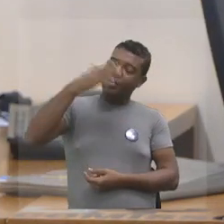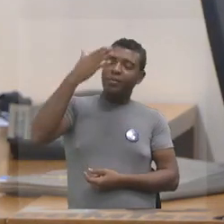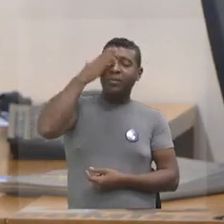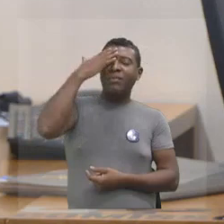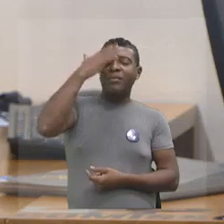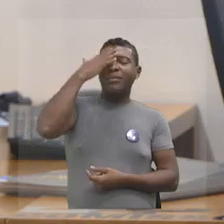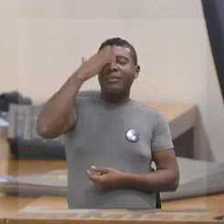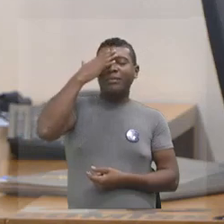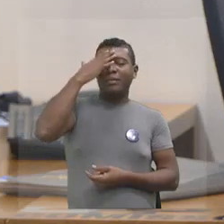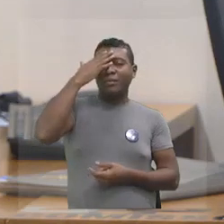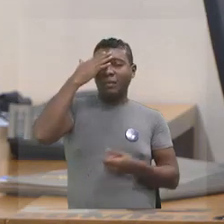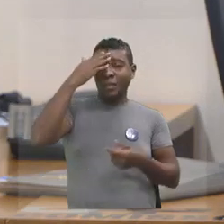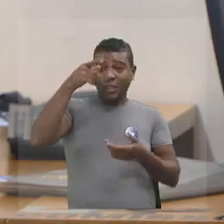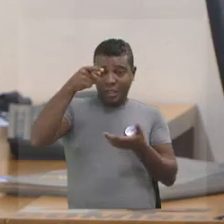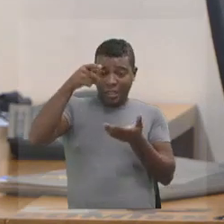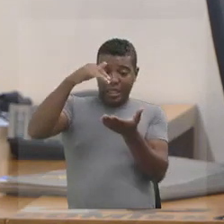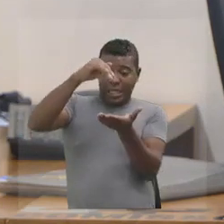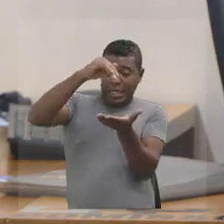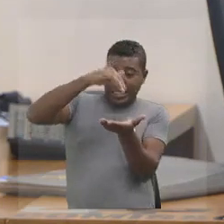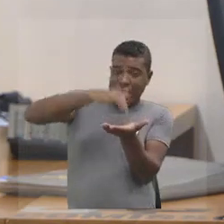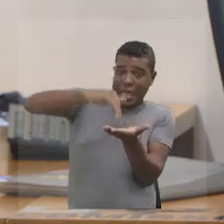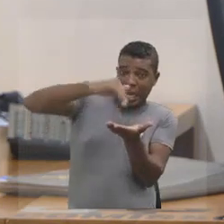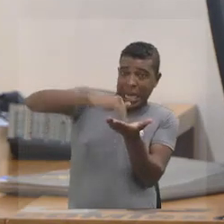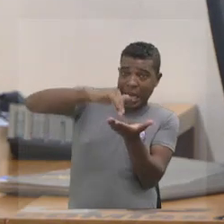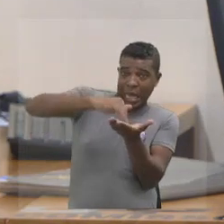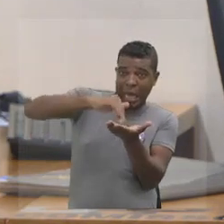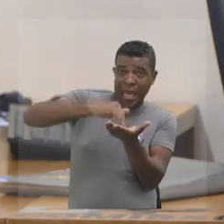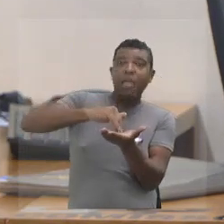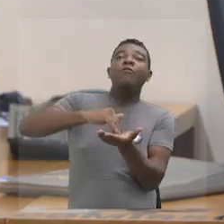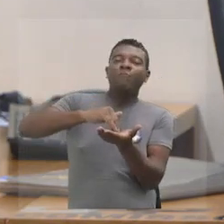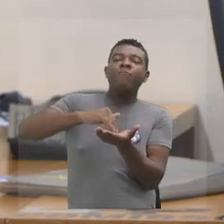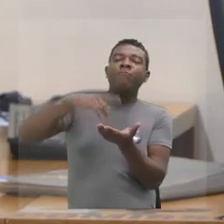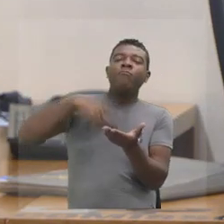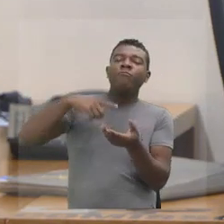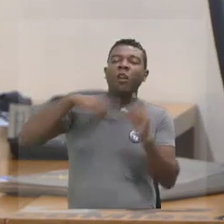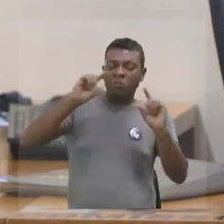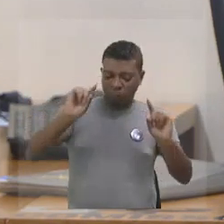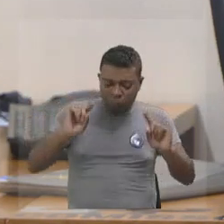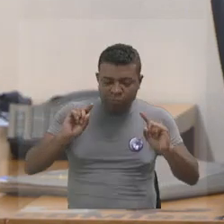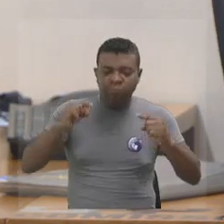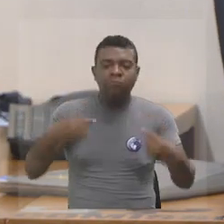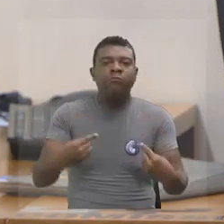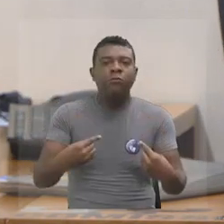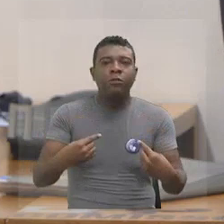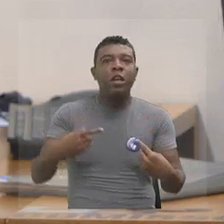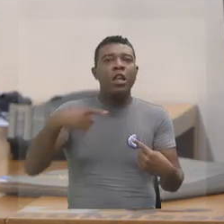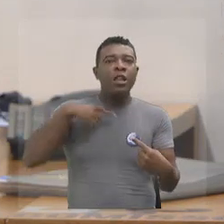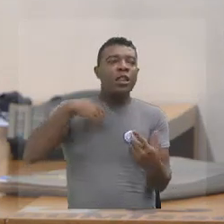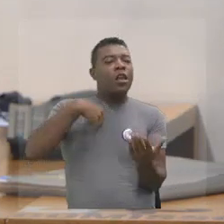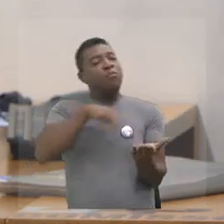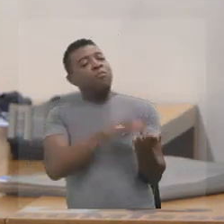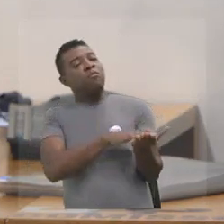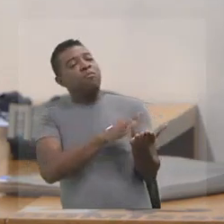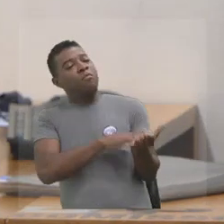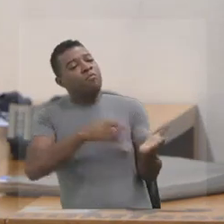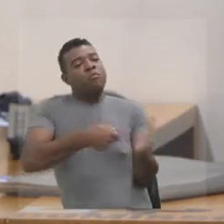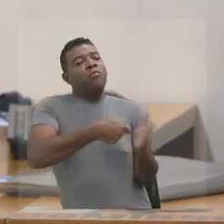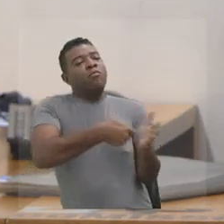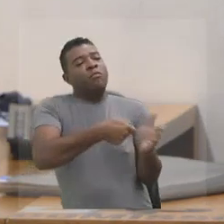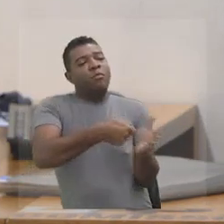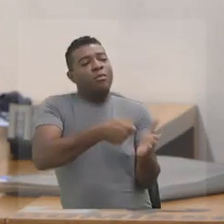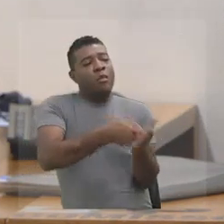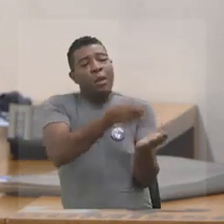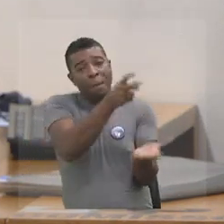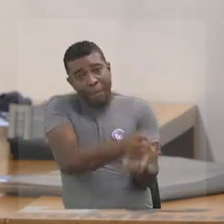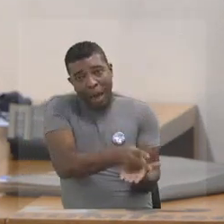né um grande desafio né Tem Sim é uma cobrança permanente né